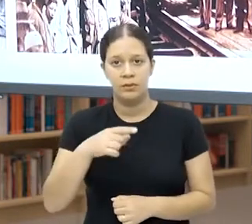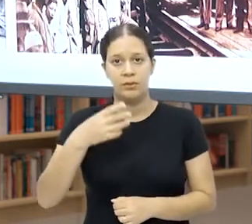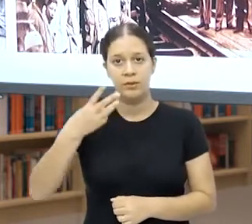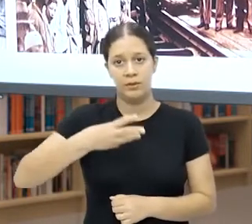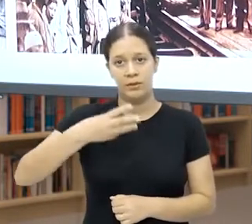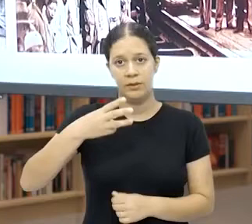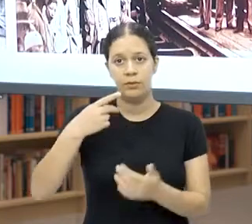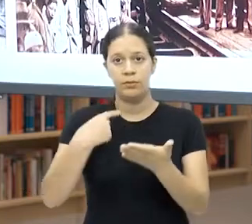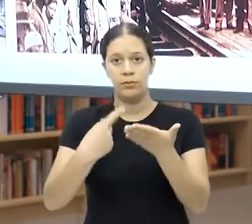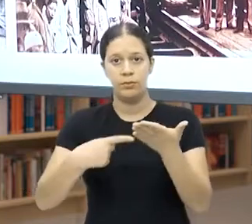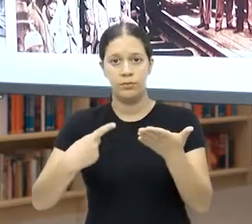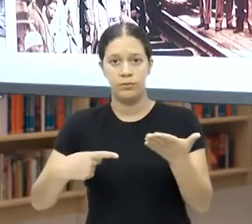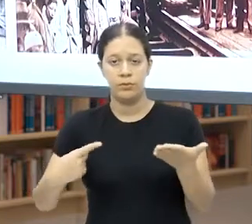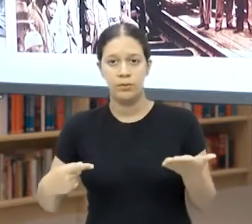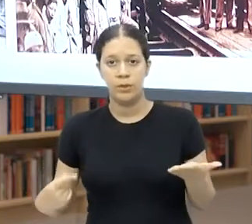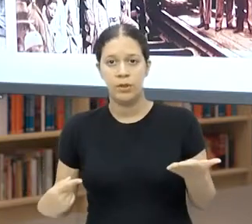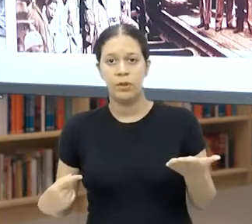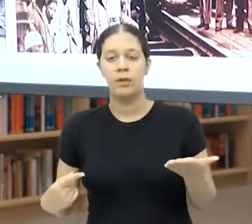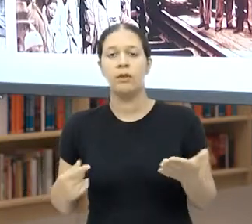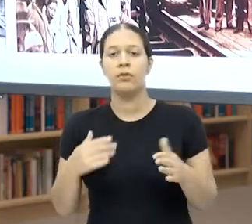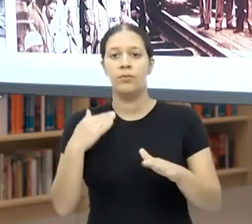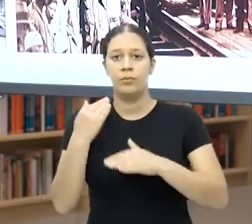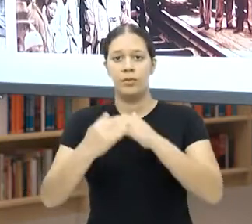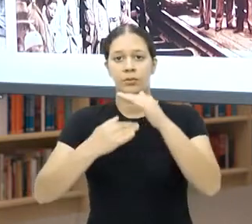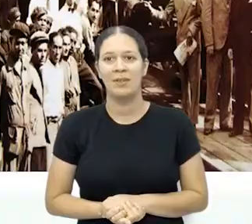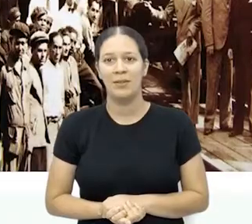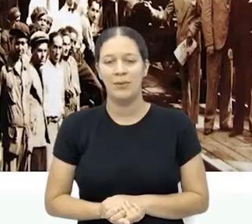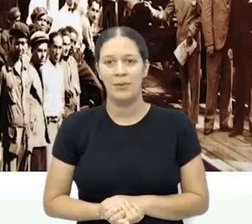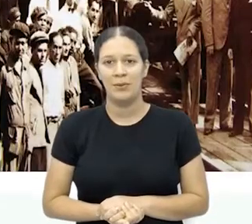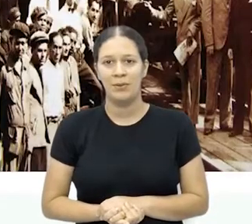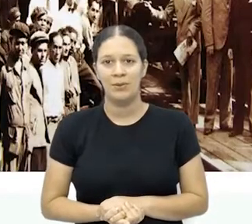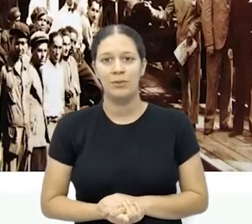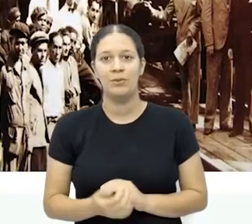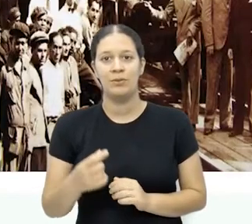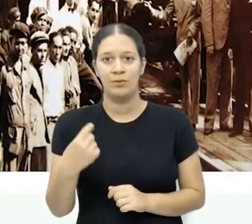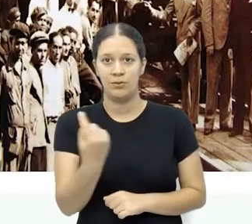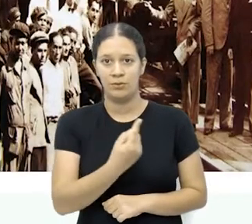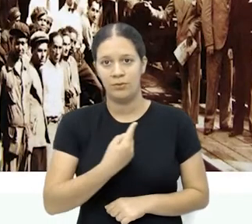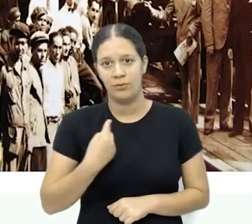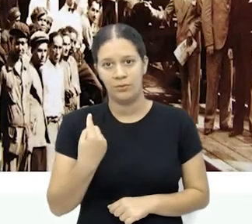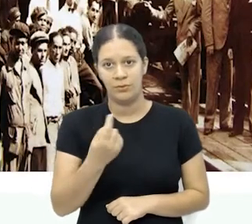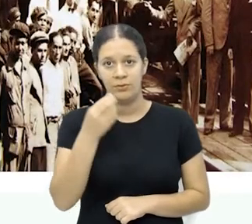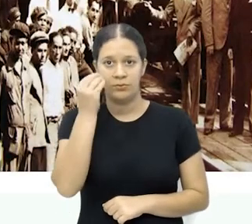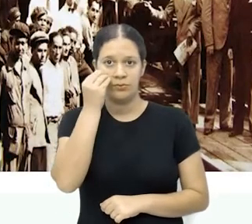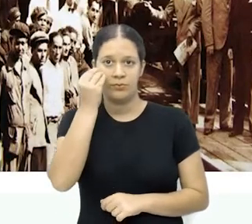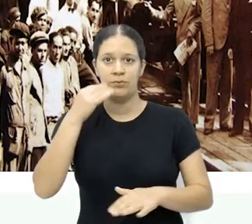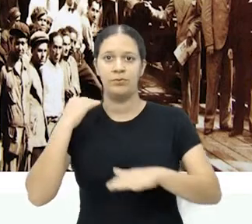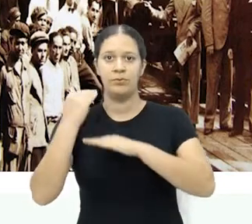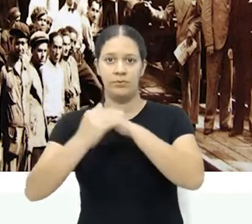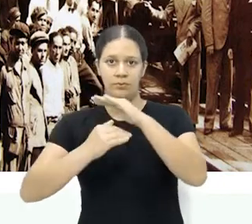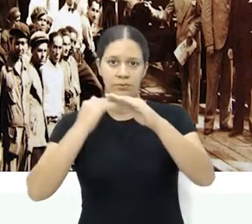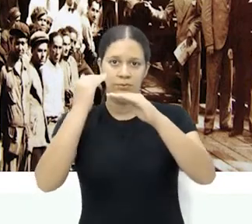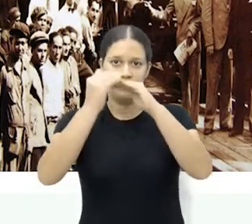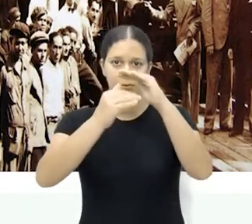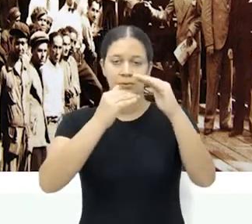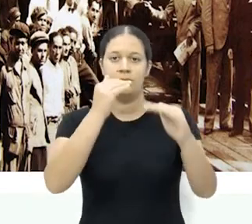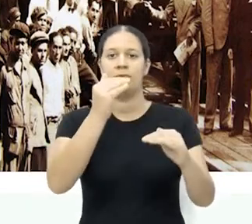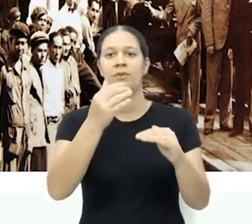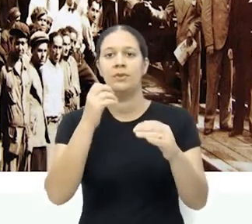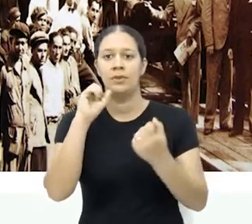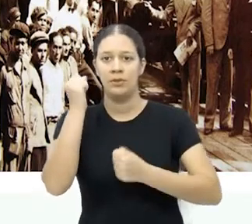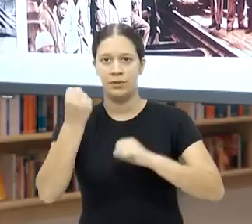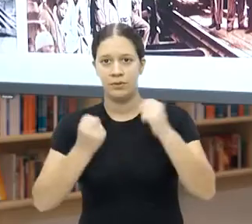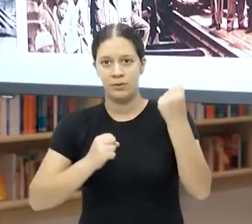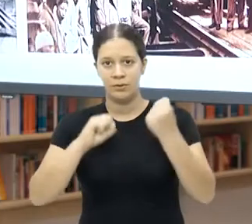terceira apostila, nós vimos o desenvolvimento, portanto, nós estamos vendo aqui o crescimento da atividade